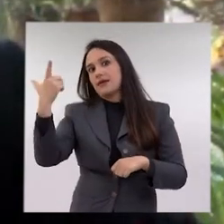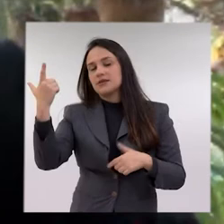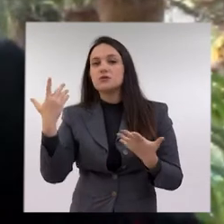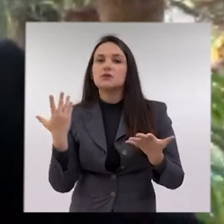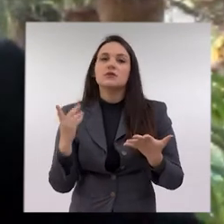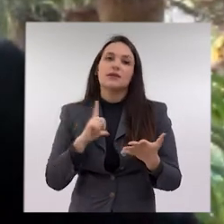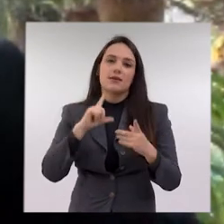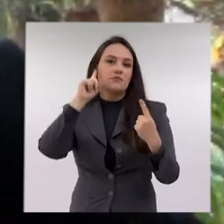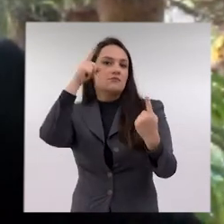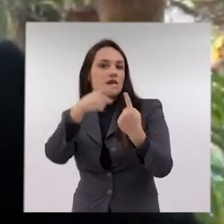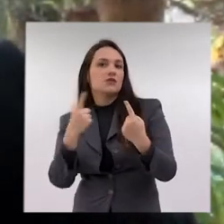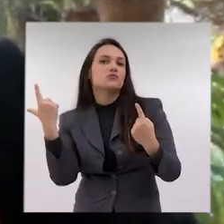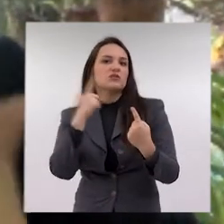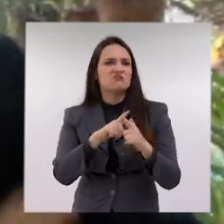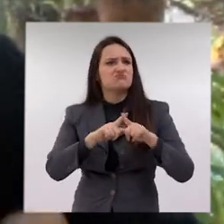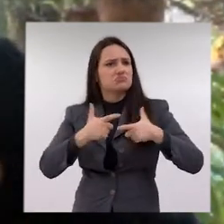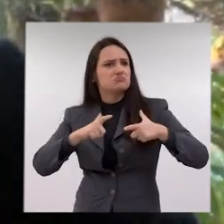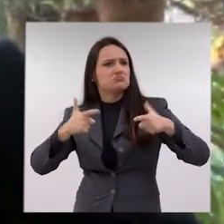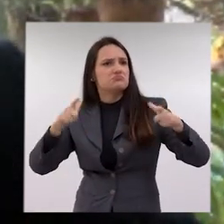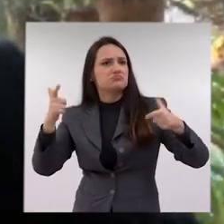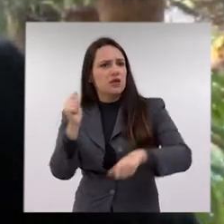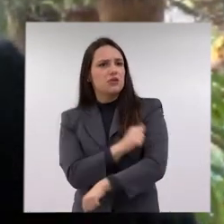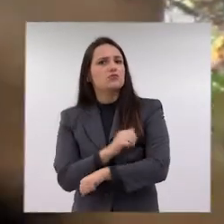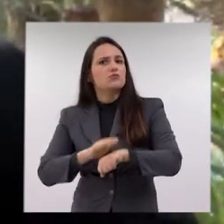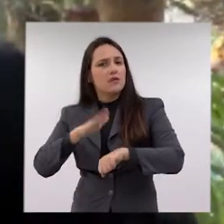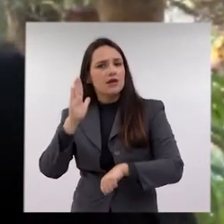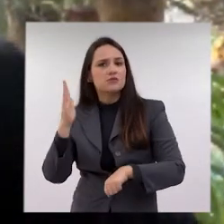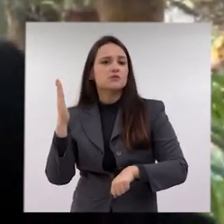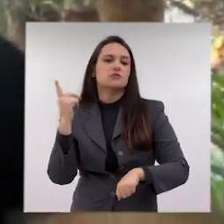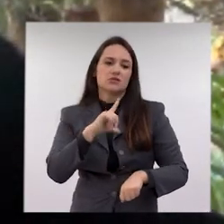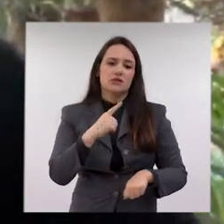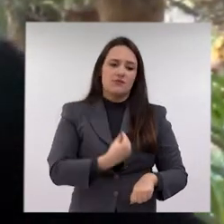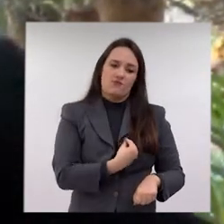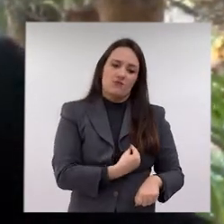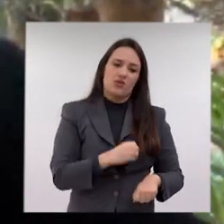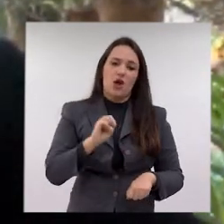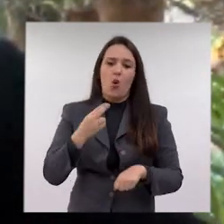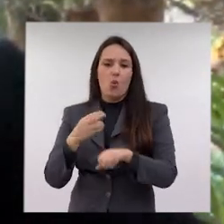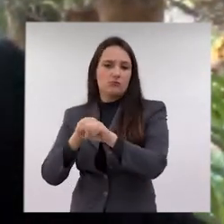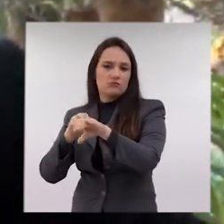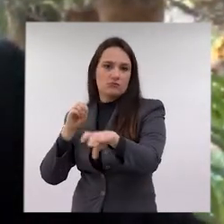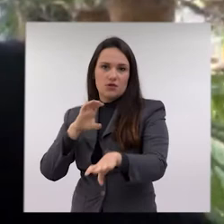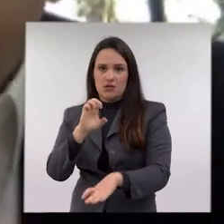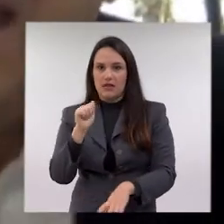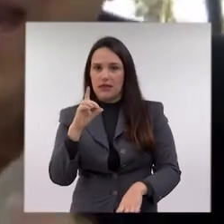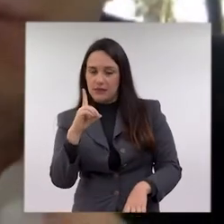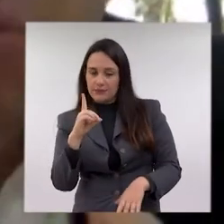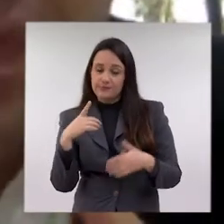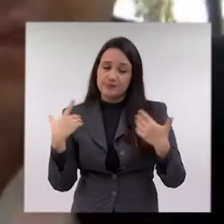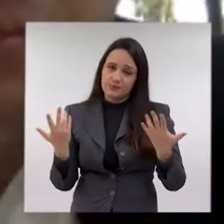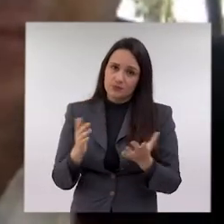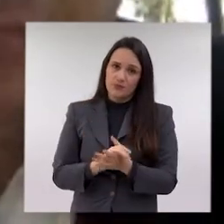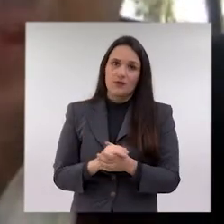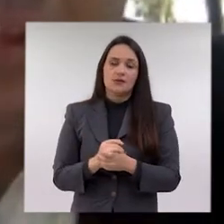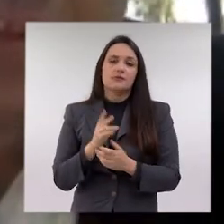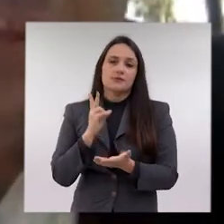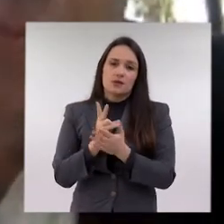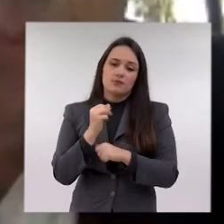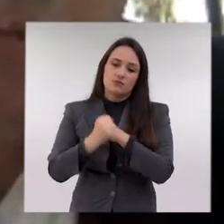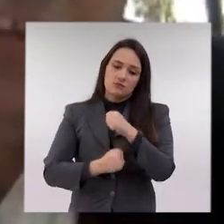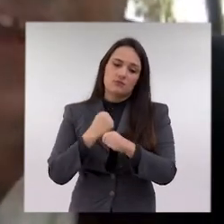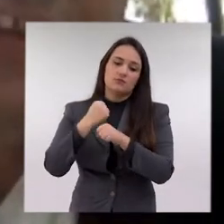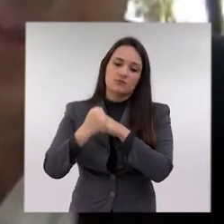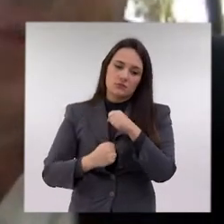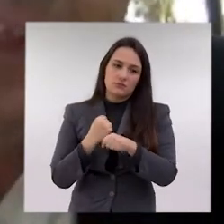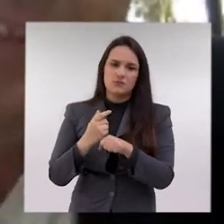avançar, temos metas para potencializar mais alunos, tanto presencialmente quanto à distância. Anualmente, nós